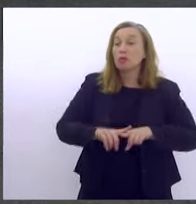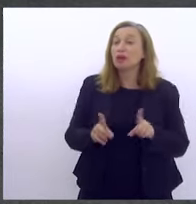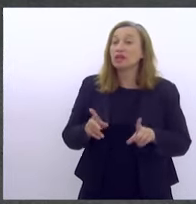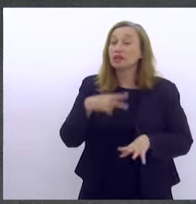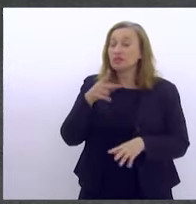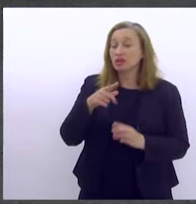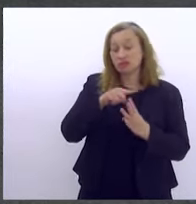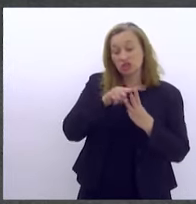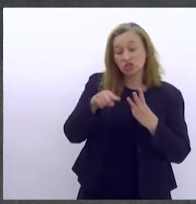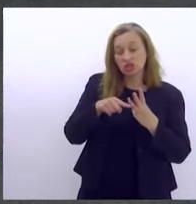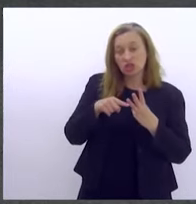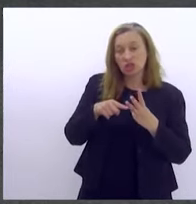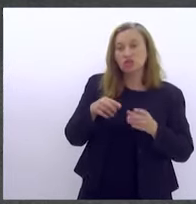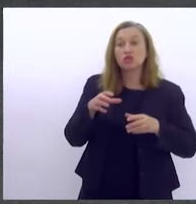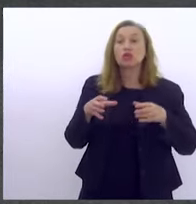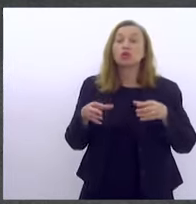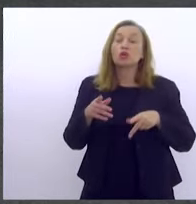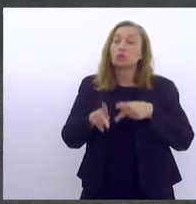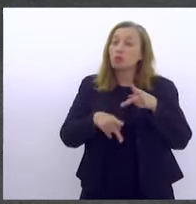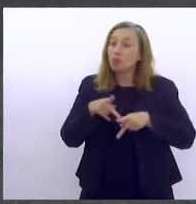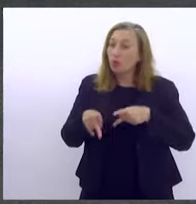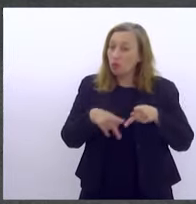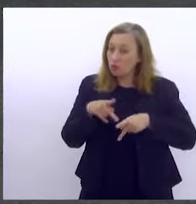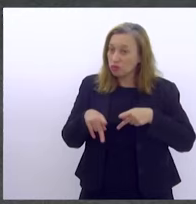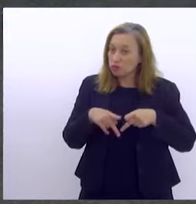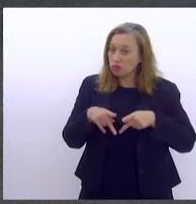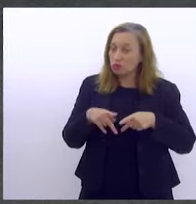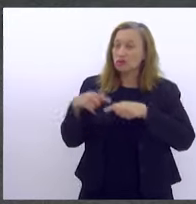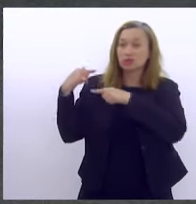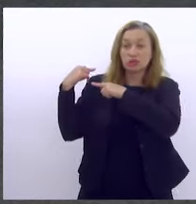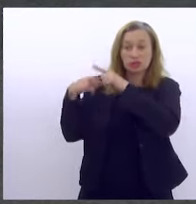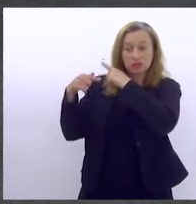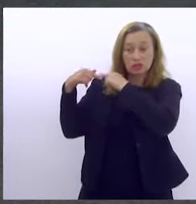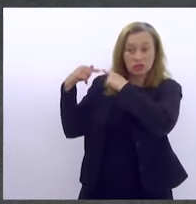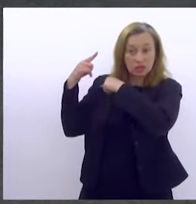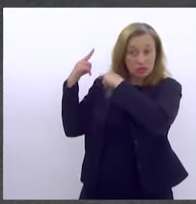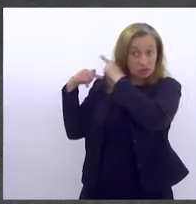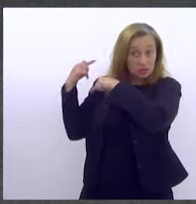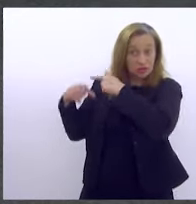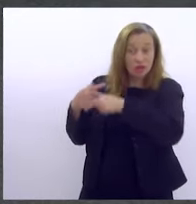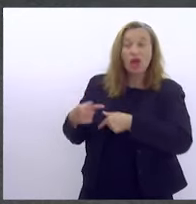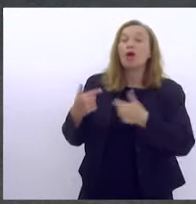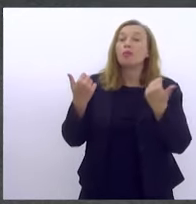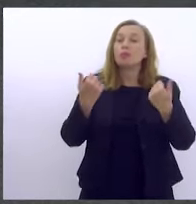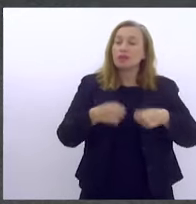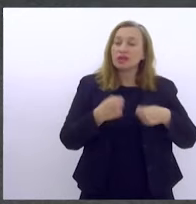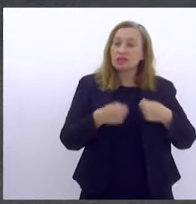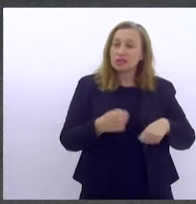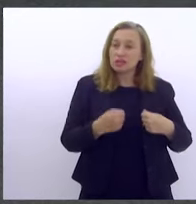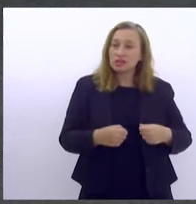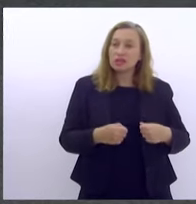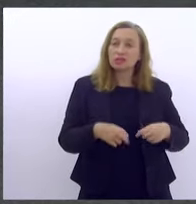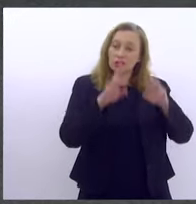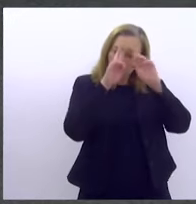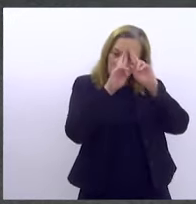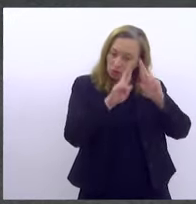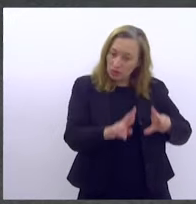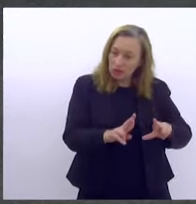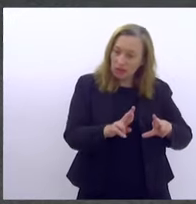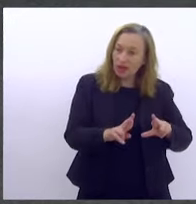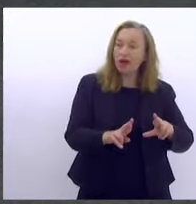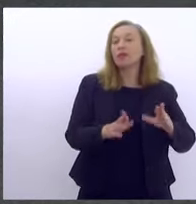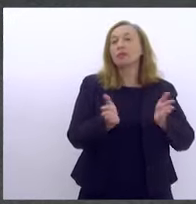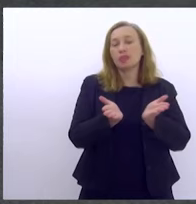das 3 povos constituintes e da sua ancestralidade. Então, precisamos referenciar a ancestralidade